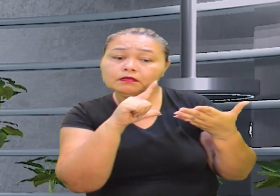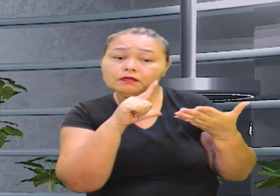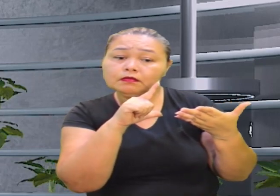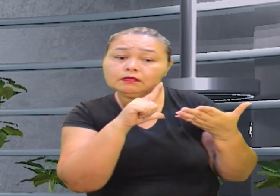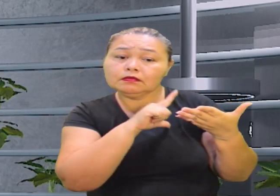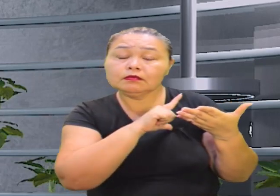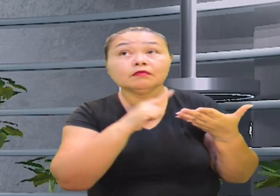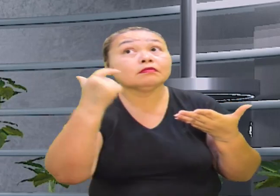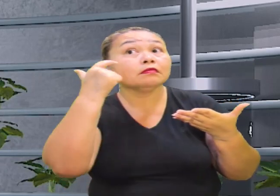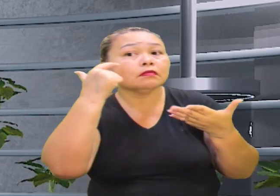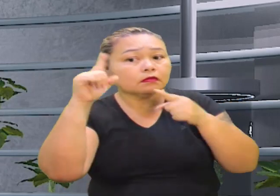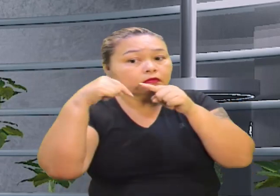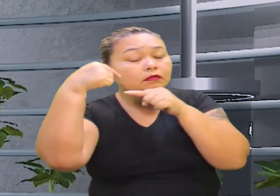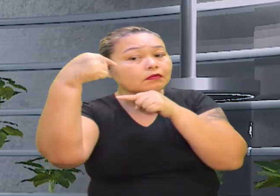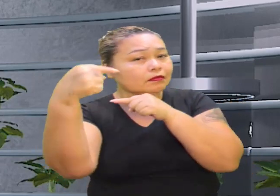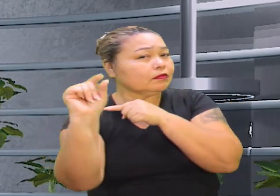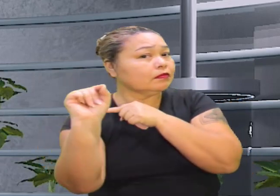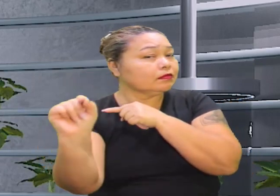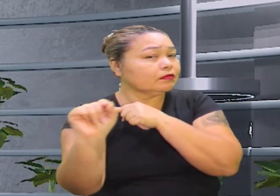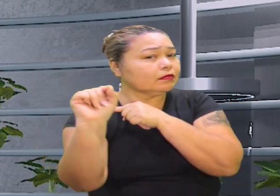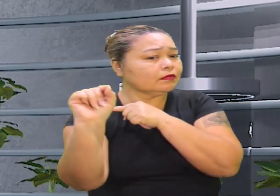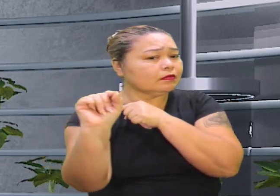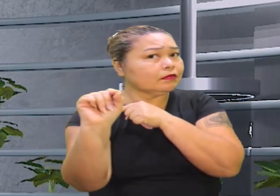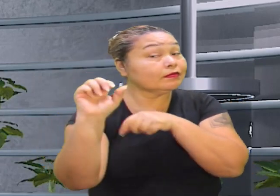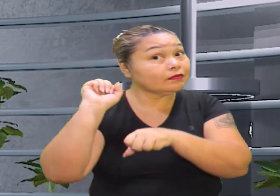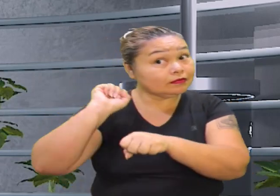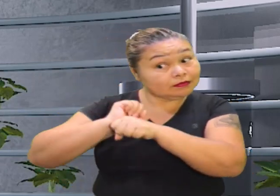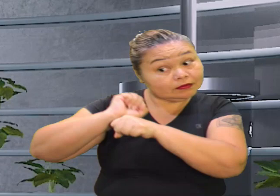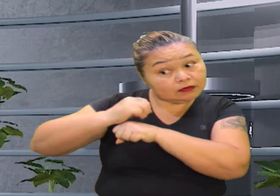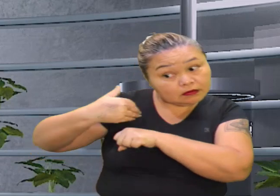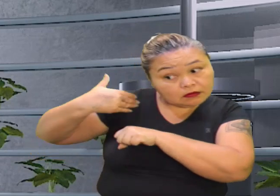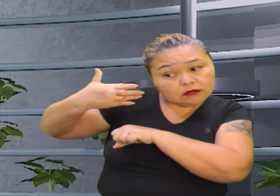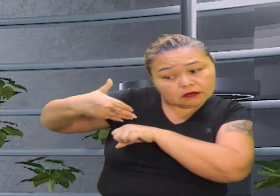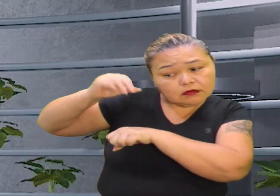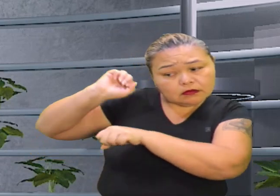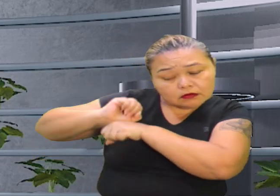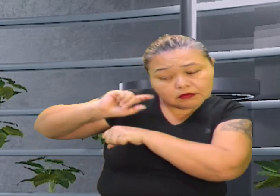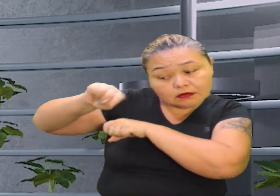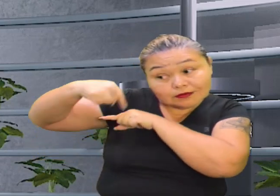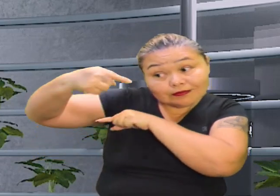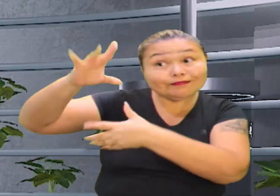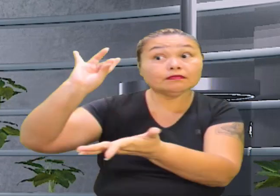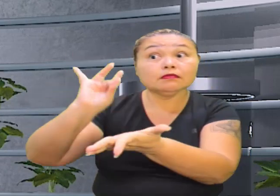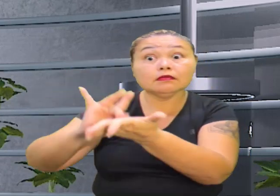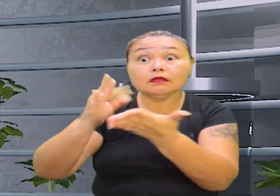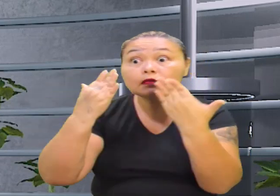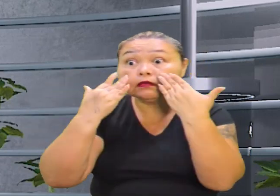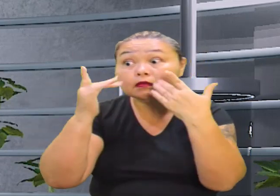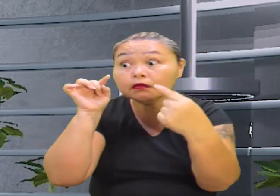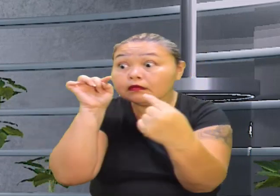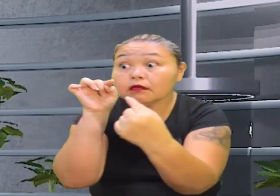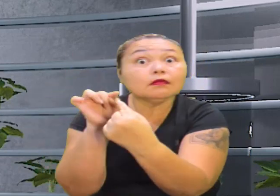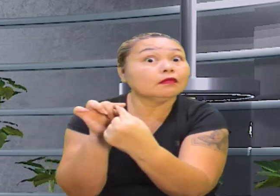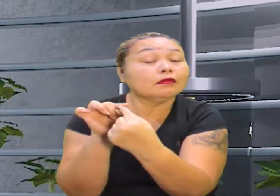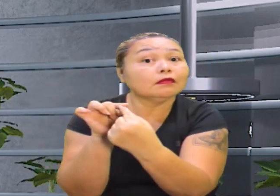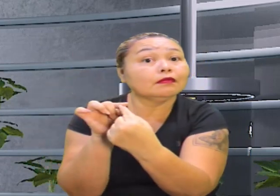uma previsão do que é esperado sobre aquele acontecimento e uma previsão do que